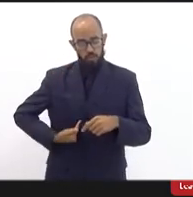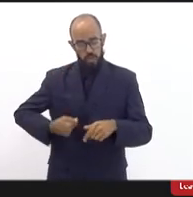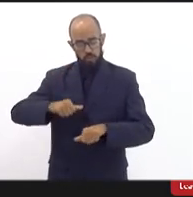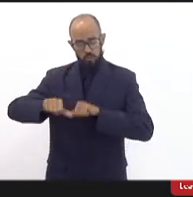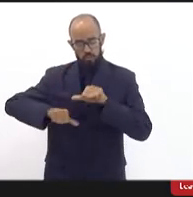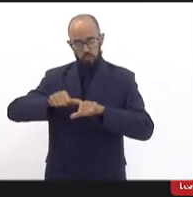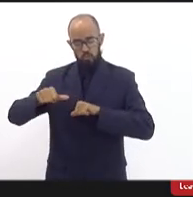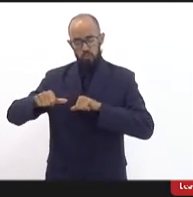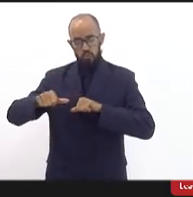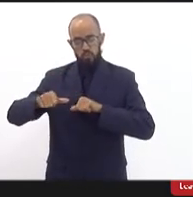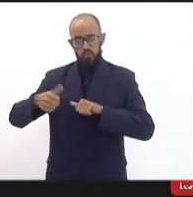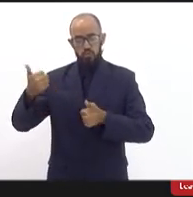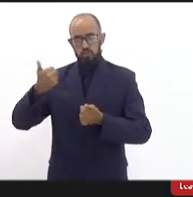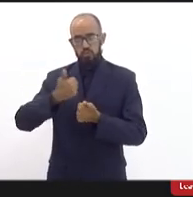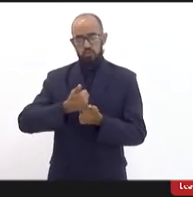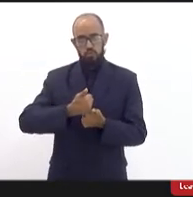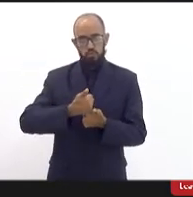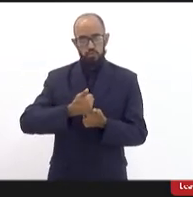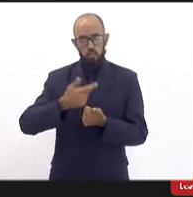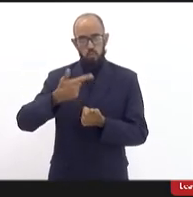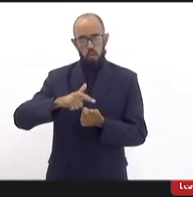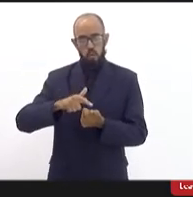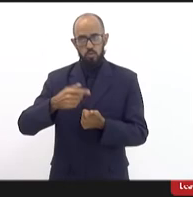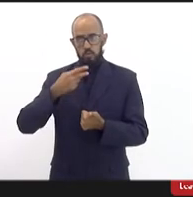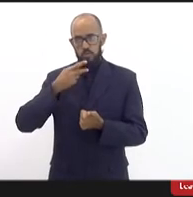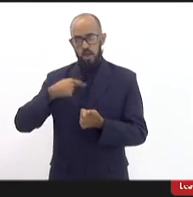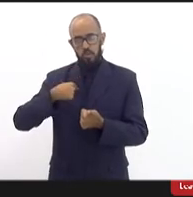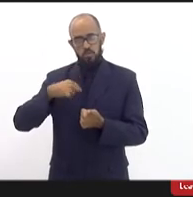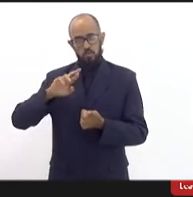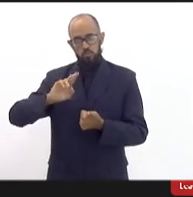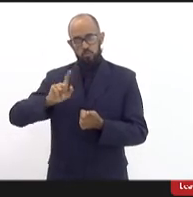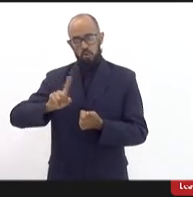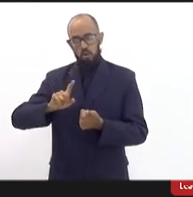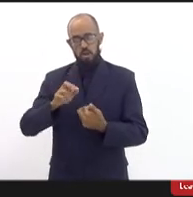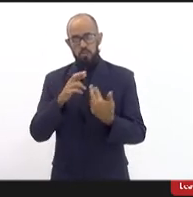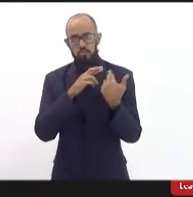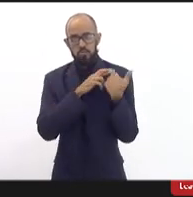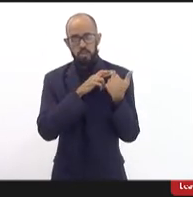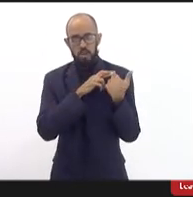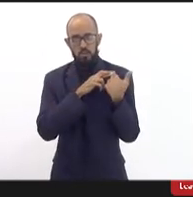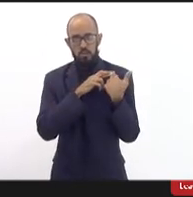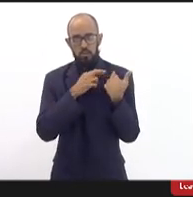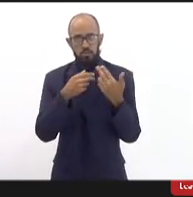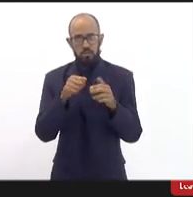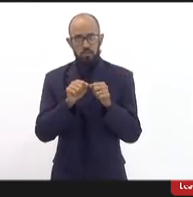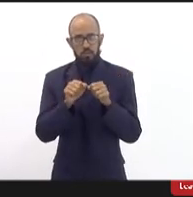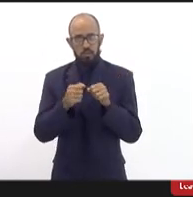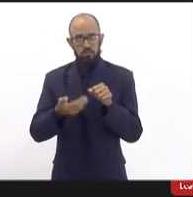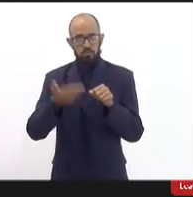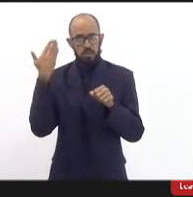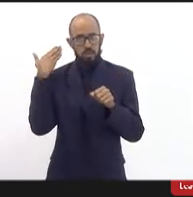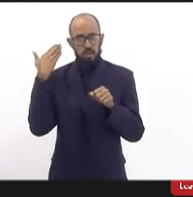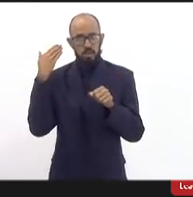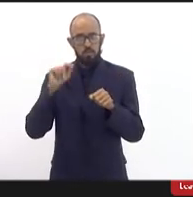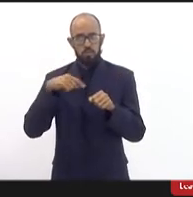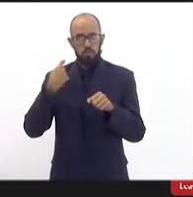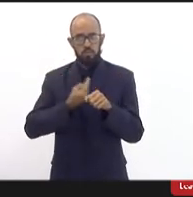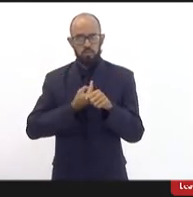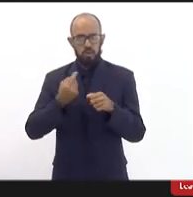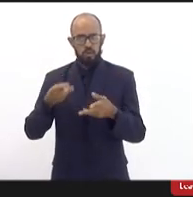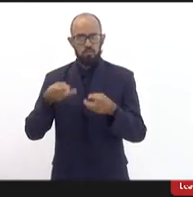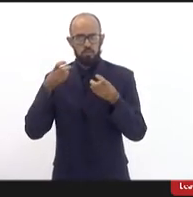outros entram, os que entram diz que não são responsáveis pelo que foi feito para trás, e a gente só